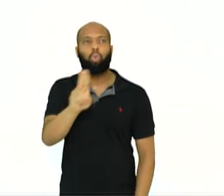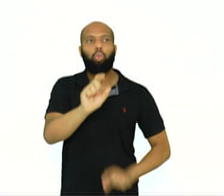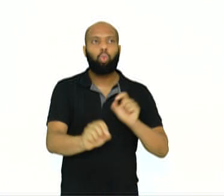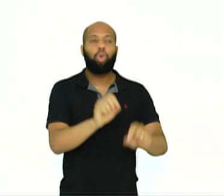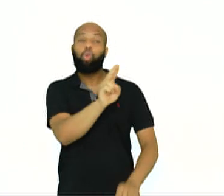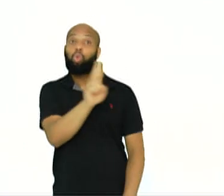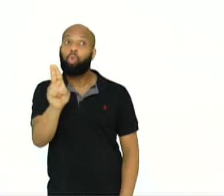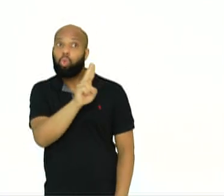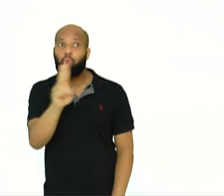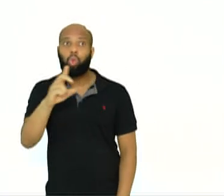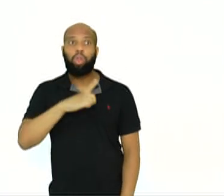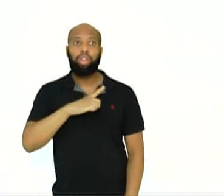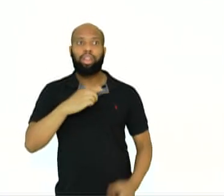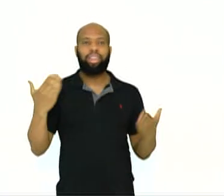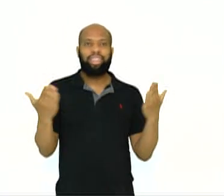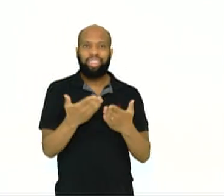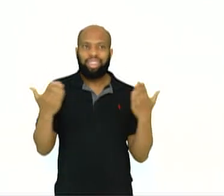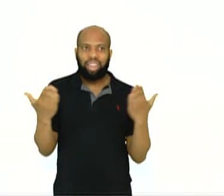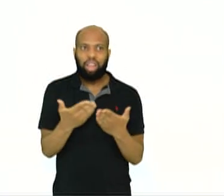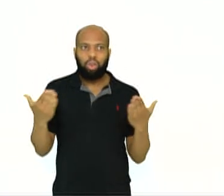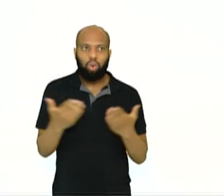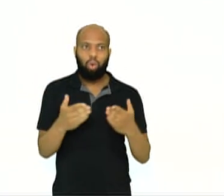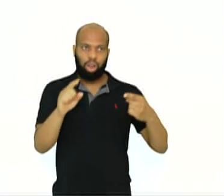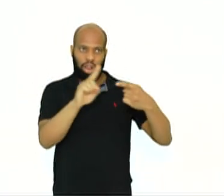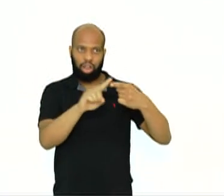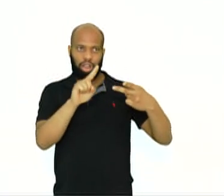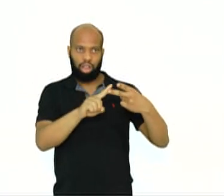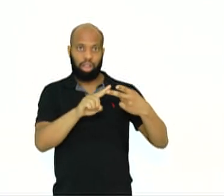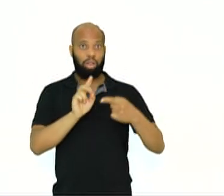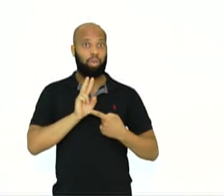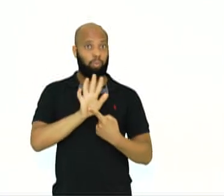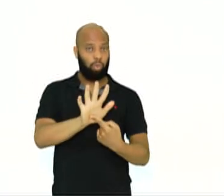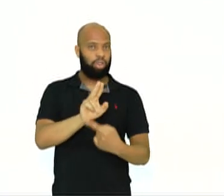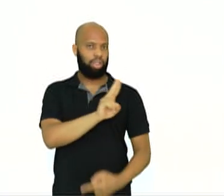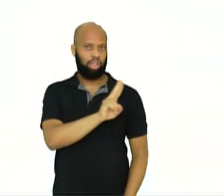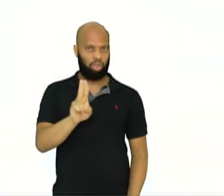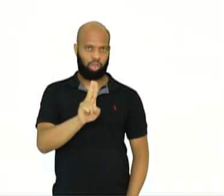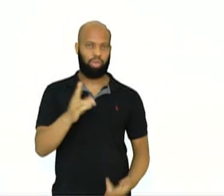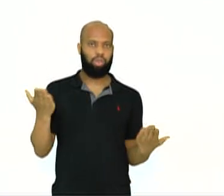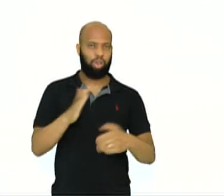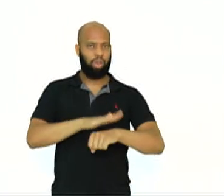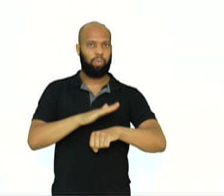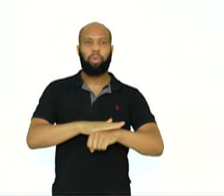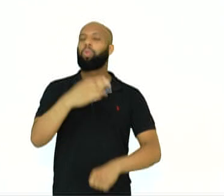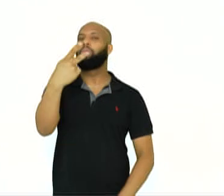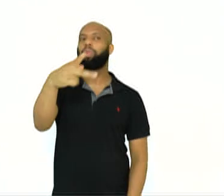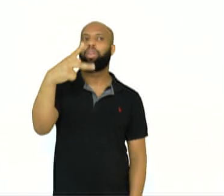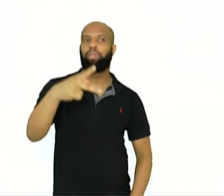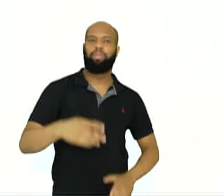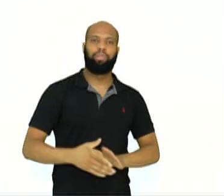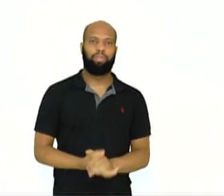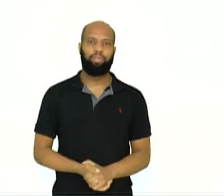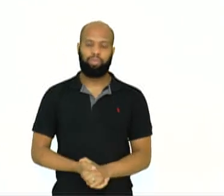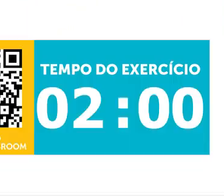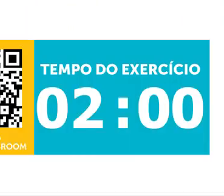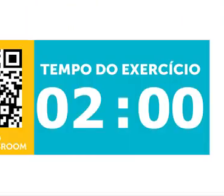produto orgânico das seguintes reações de Fidelkraft. Agora é com você.